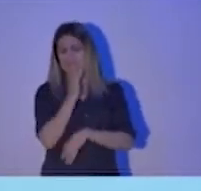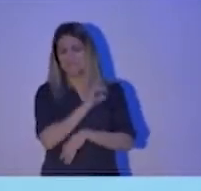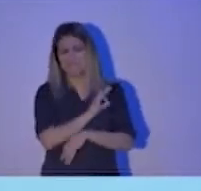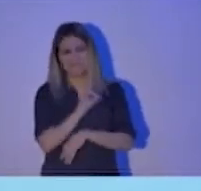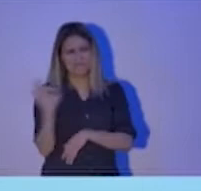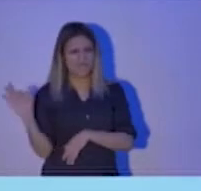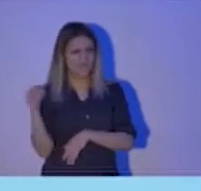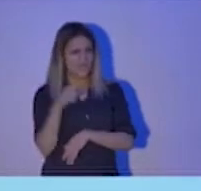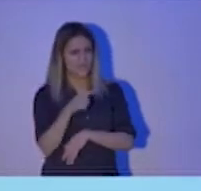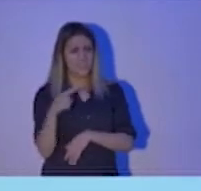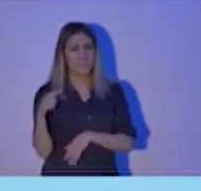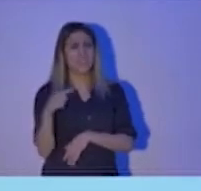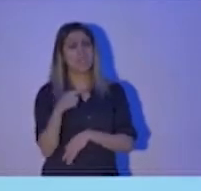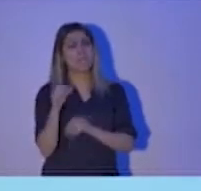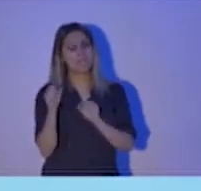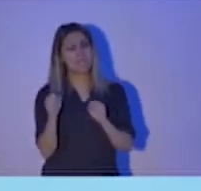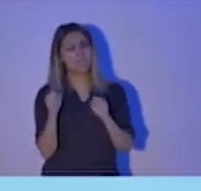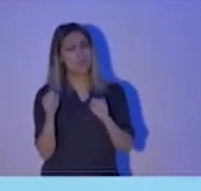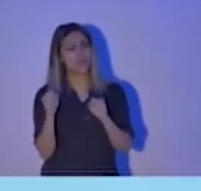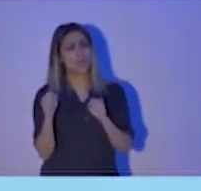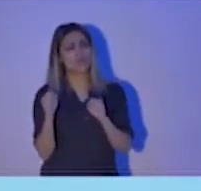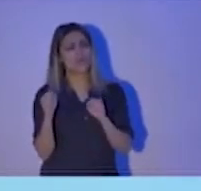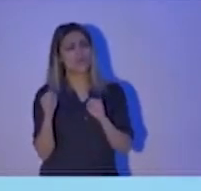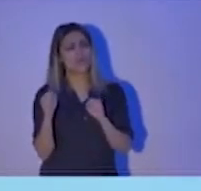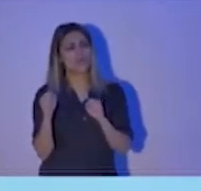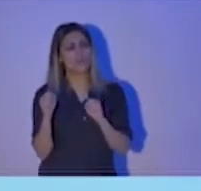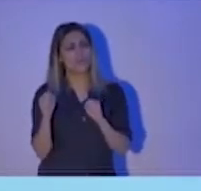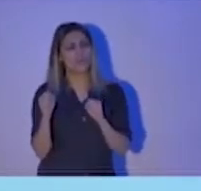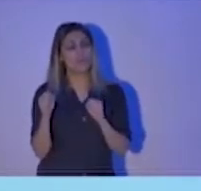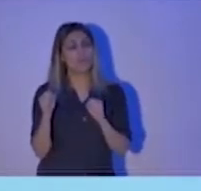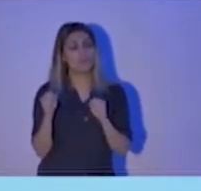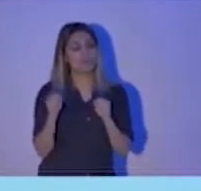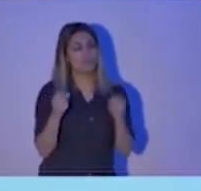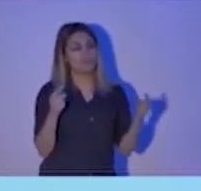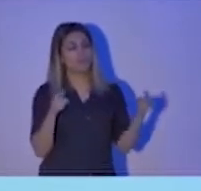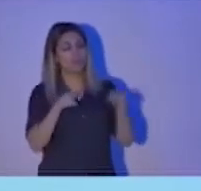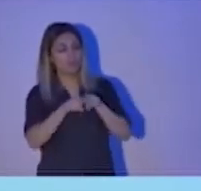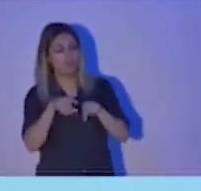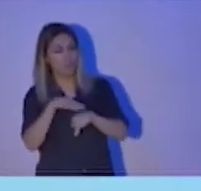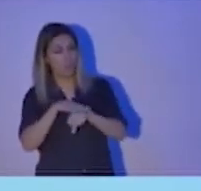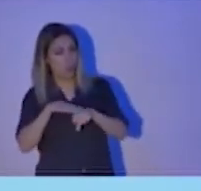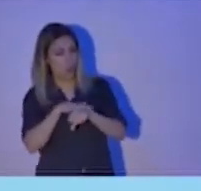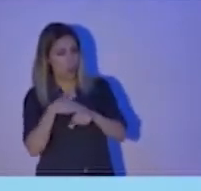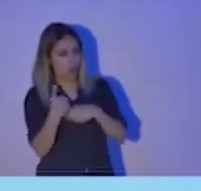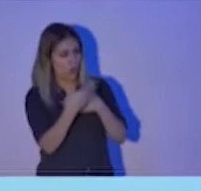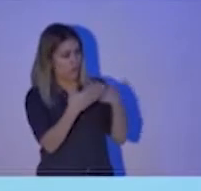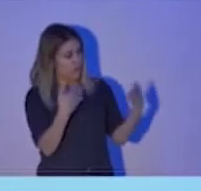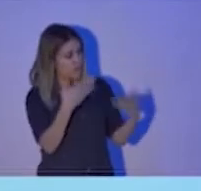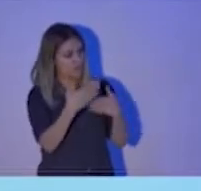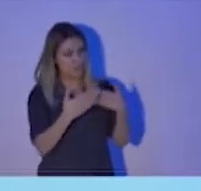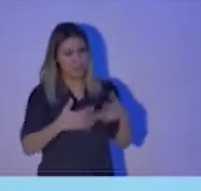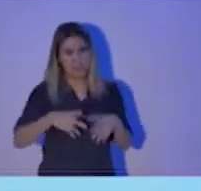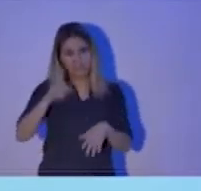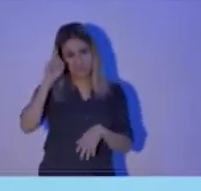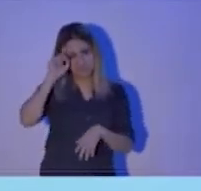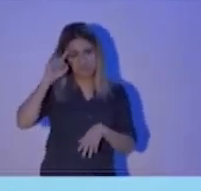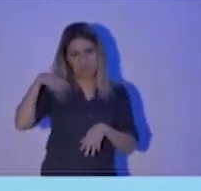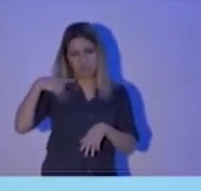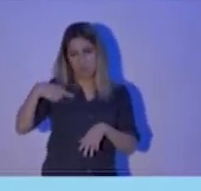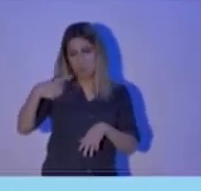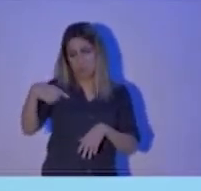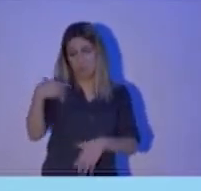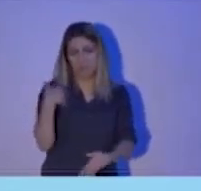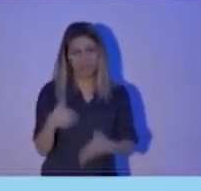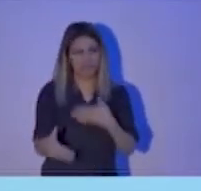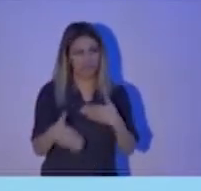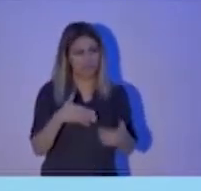você tem aberto à sua disposição. Tá? Isso inclui ligação sábado, 6 horas da manhã, sexta-feira, 10h30 da noite. Saiu